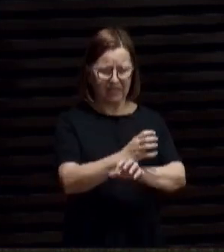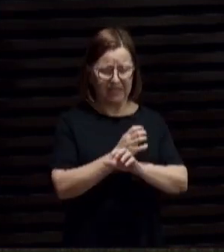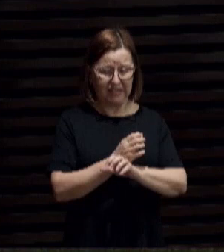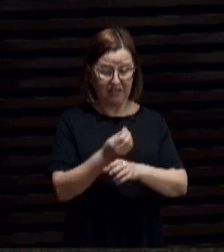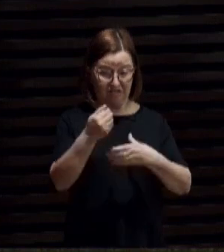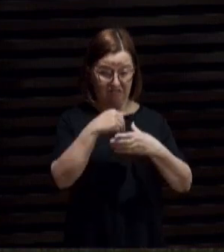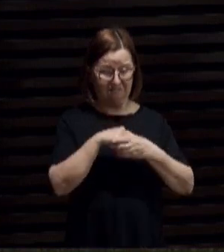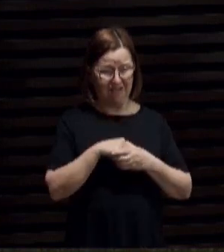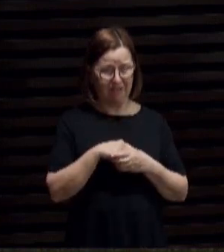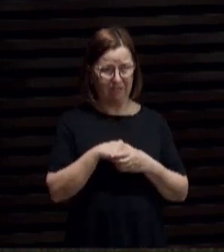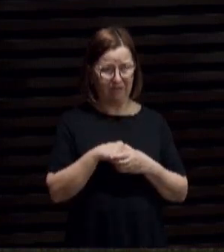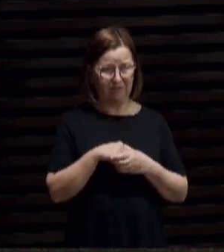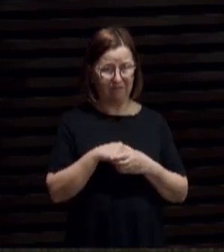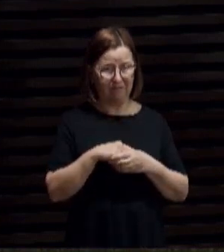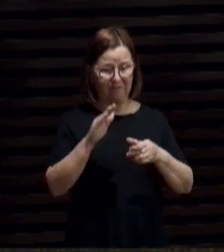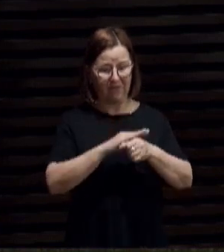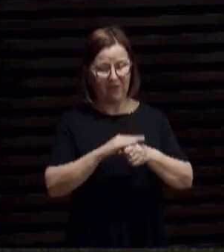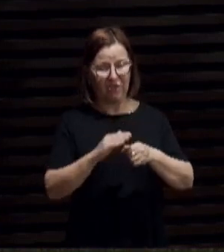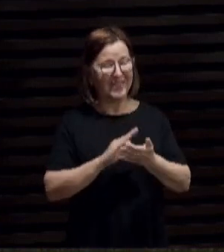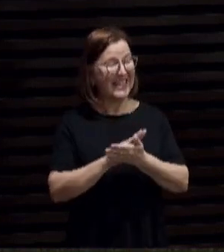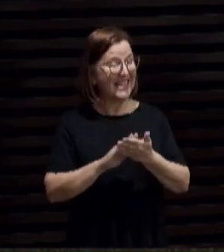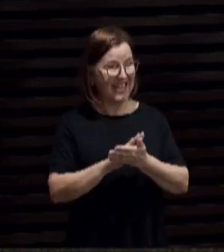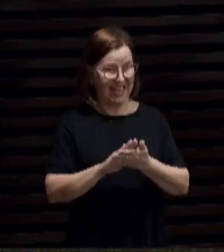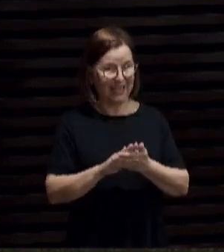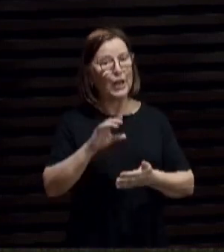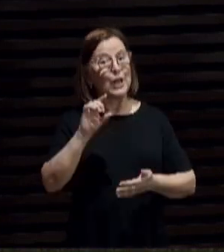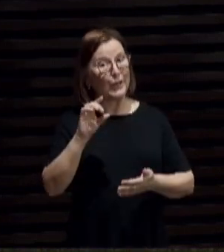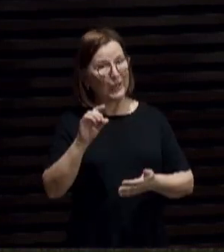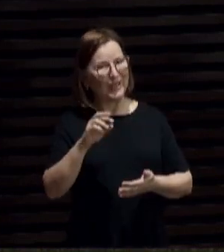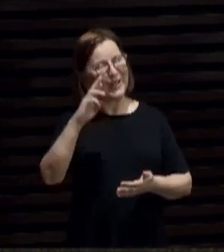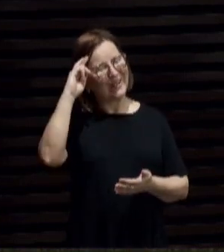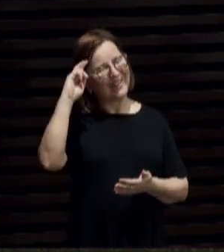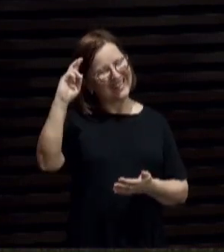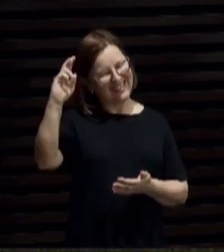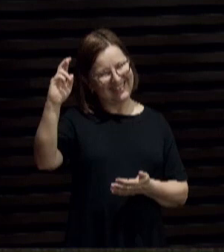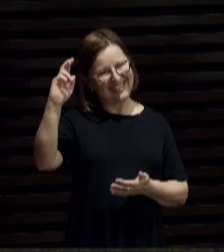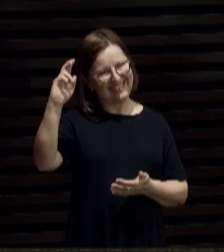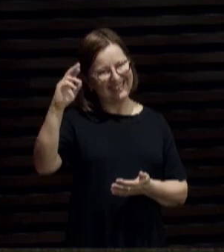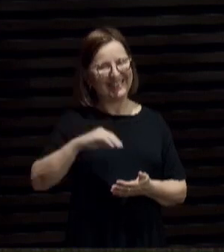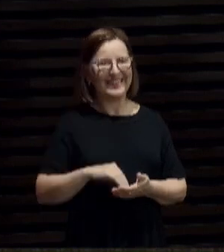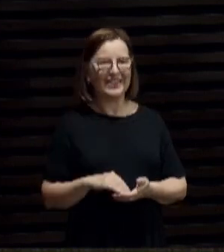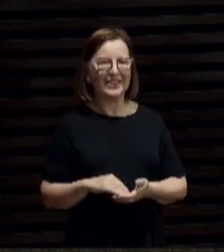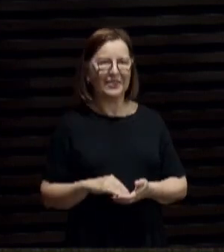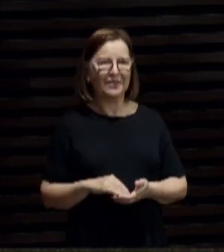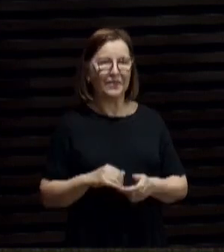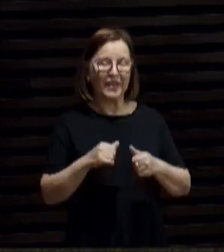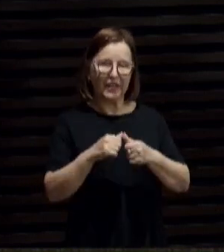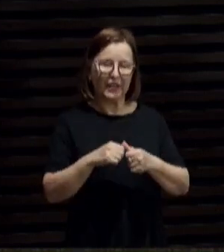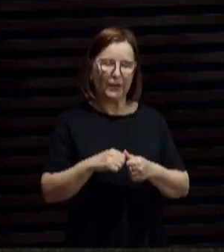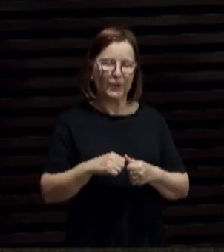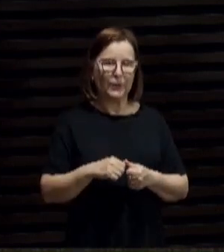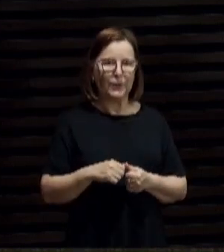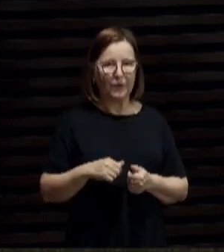mim que não será preenchido com outra coisa a não ser com o Senhor mesmo. Foi isso que Blaise Pascal